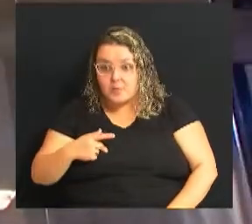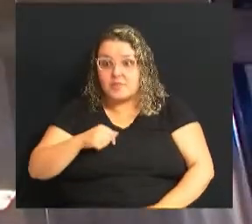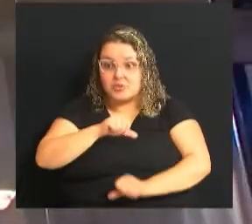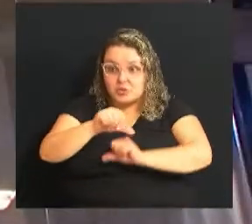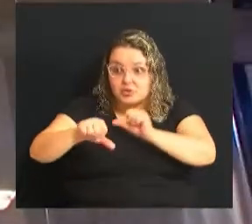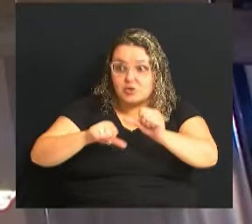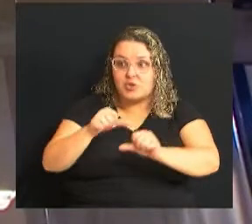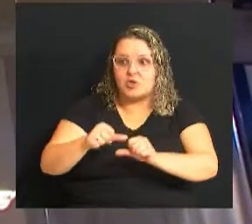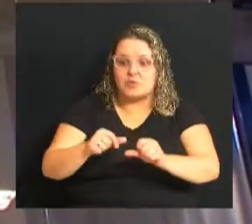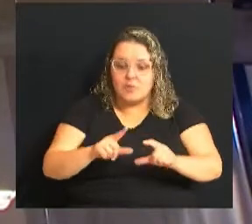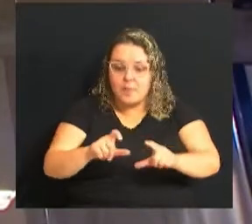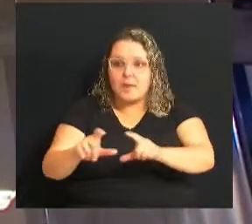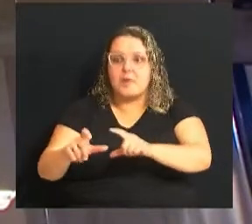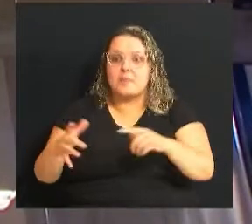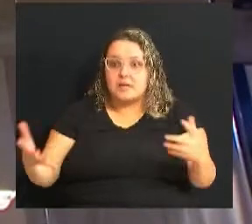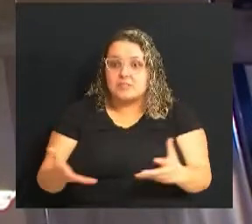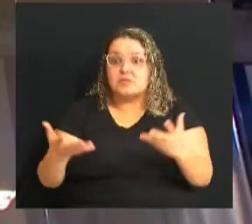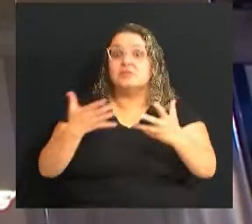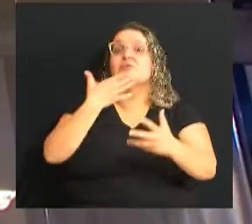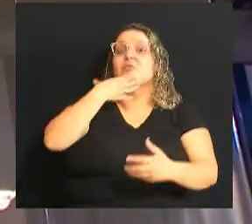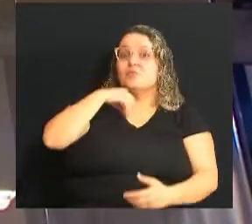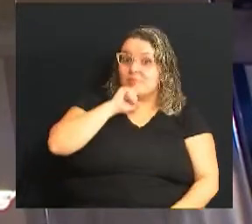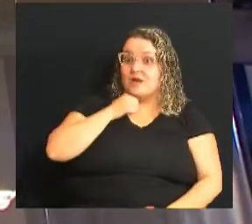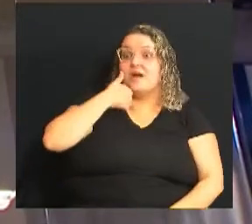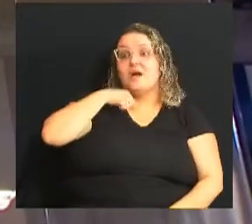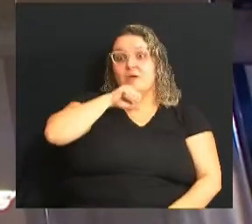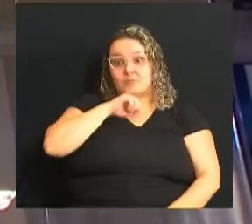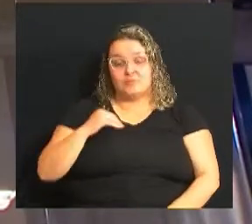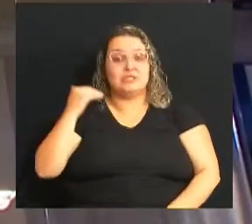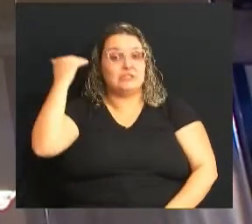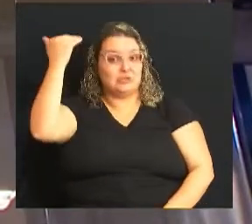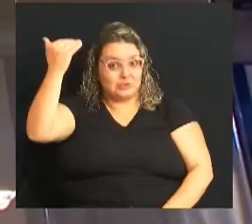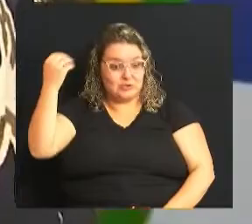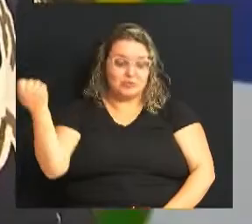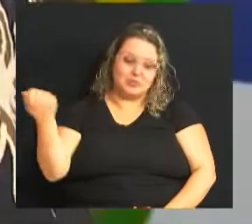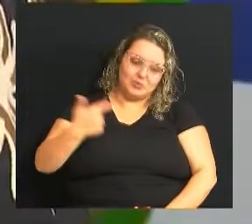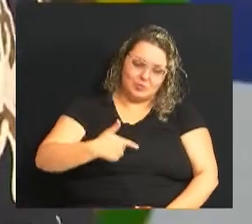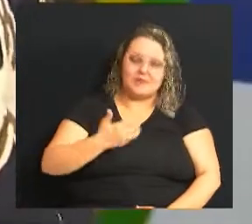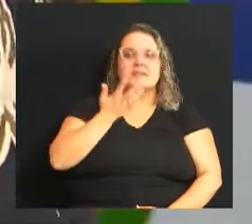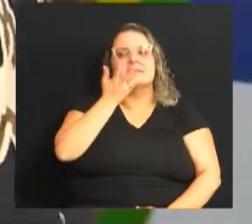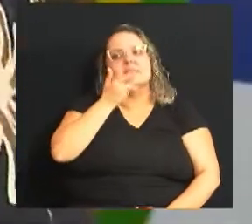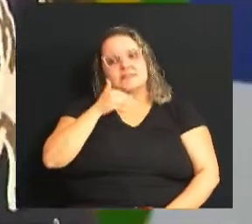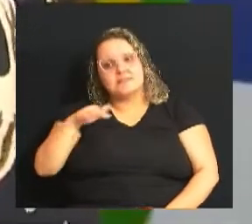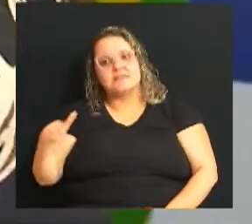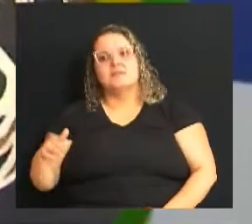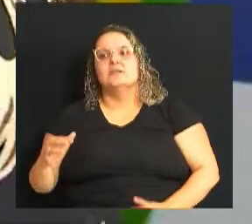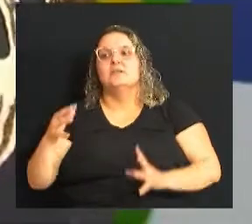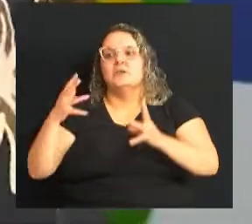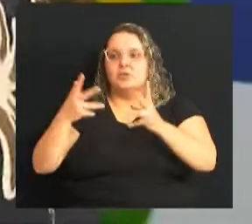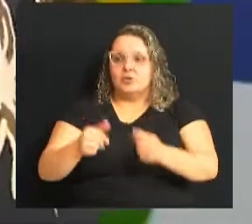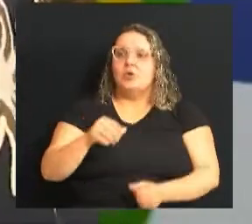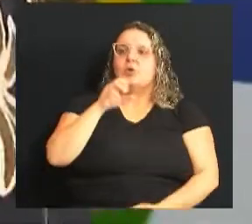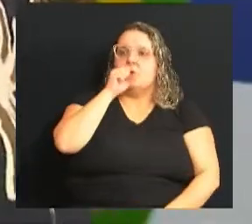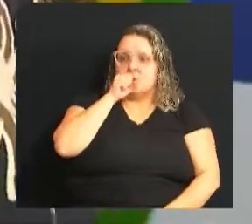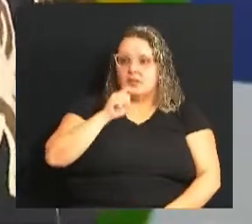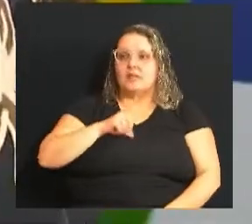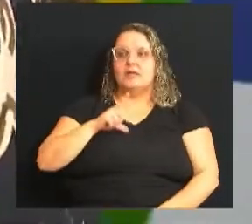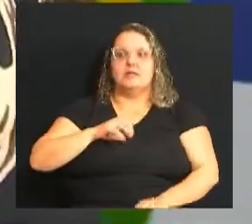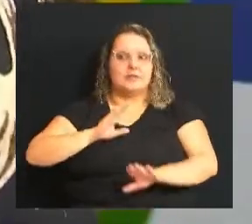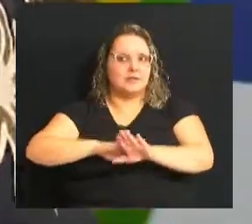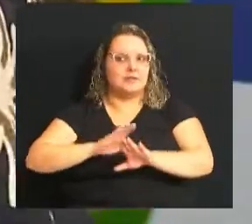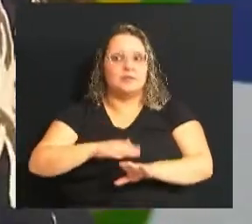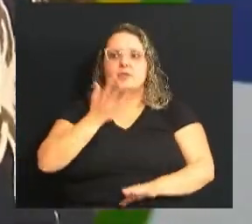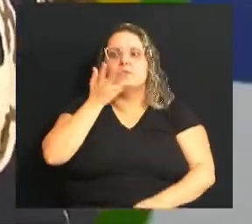está incentivando mais os pais, né? Mais os adultos do que as crianças. Então, todos os sábados tem atividade aqui para as crianças, pintura